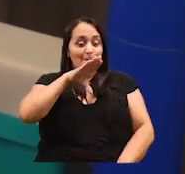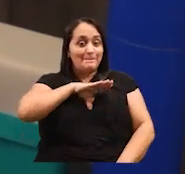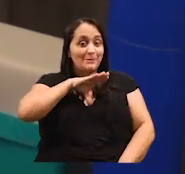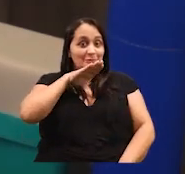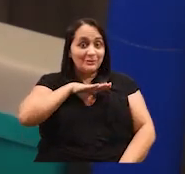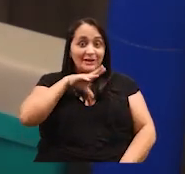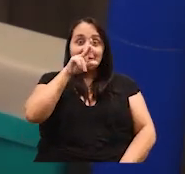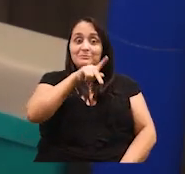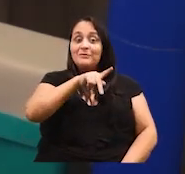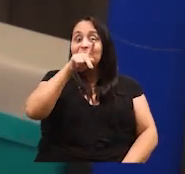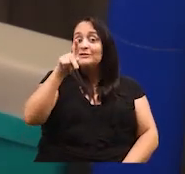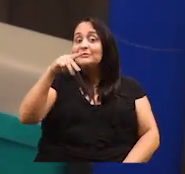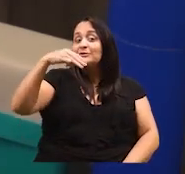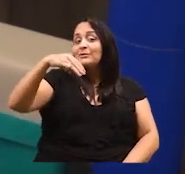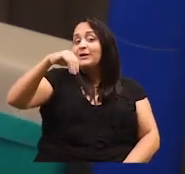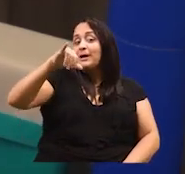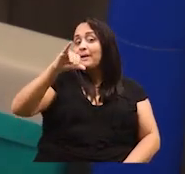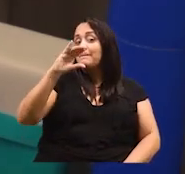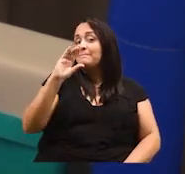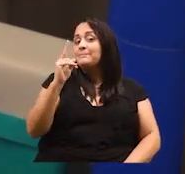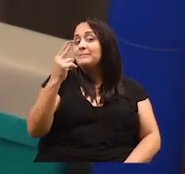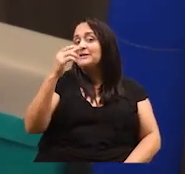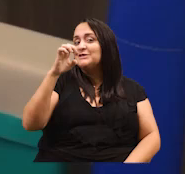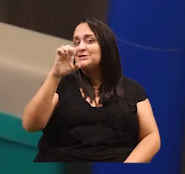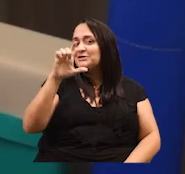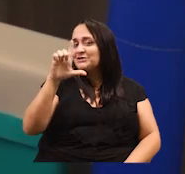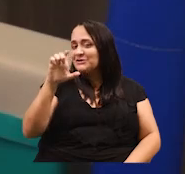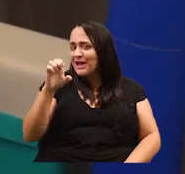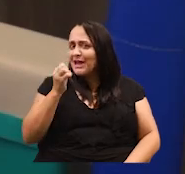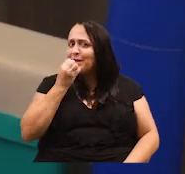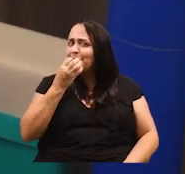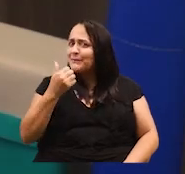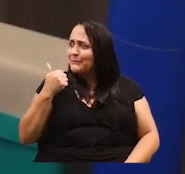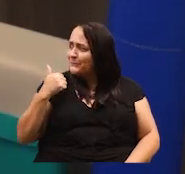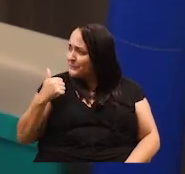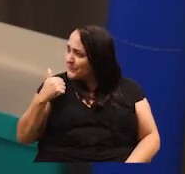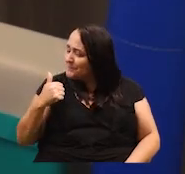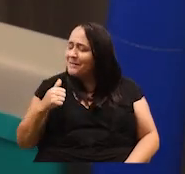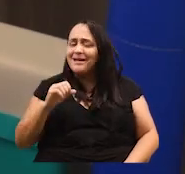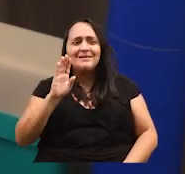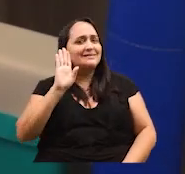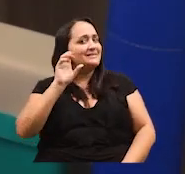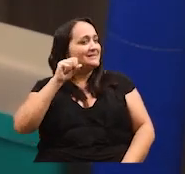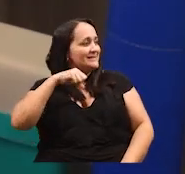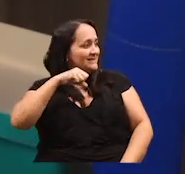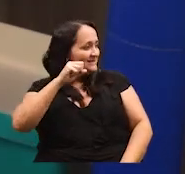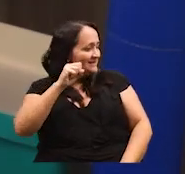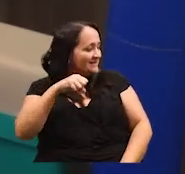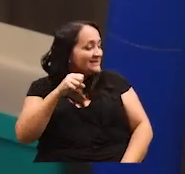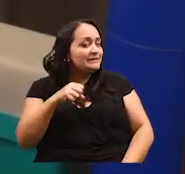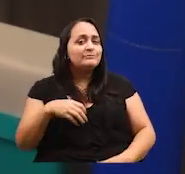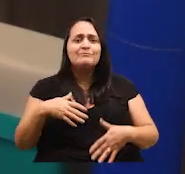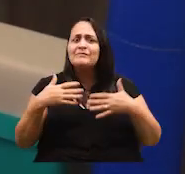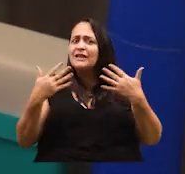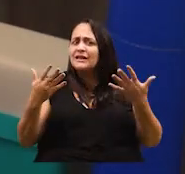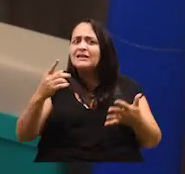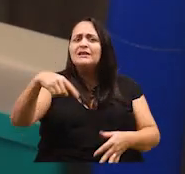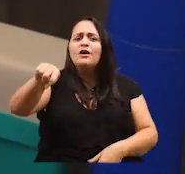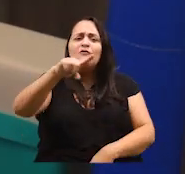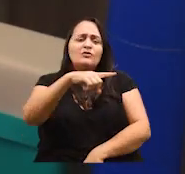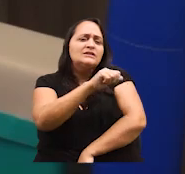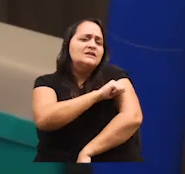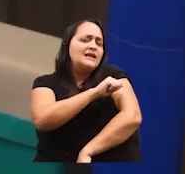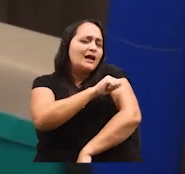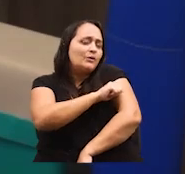bem, Pró? Tudo, Carol. E vocês, tudo bem? Tenho certeza que sim. Alunos, a gente vai continuar com a nossa